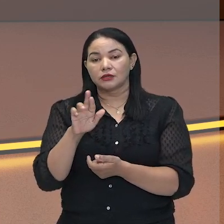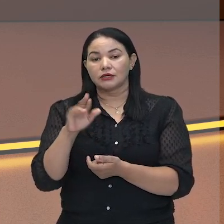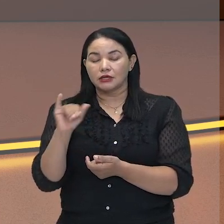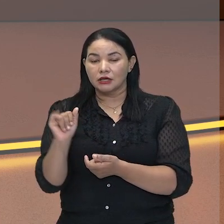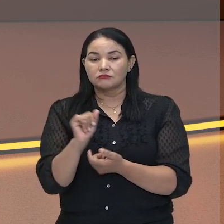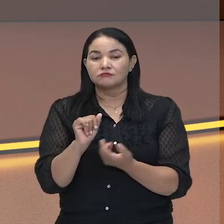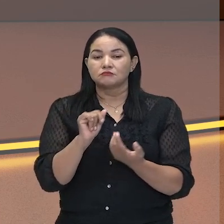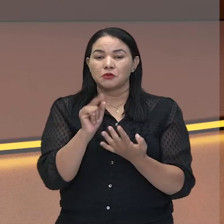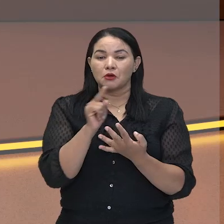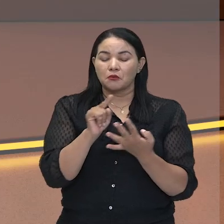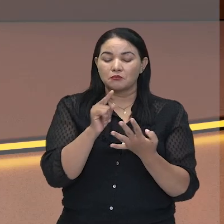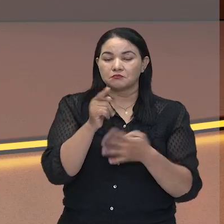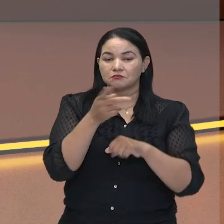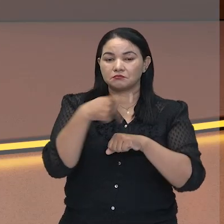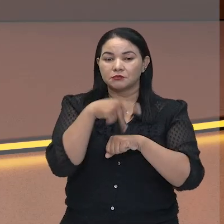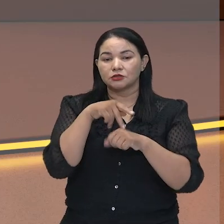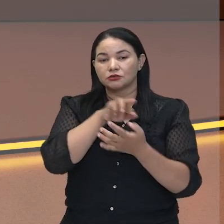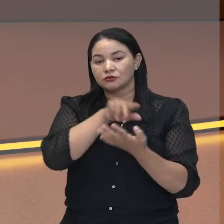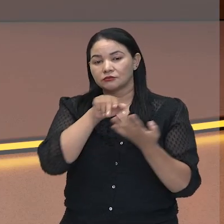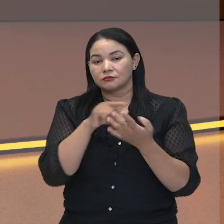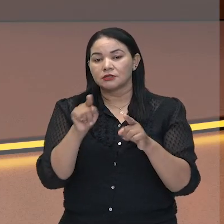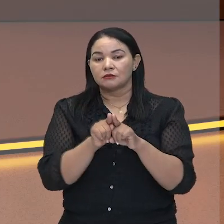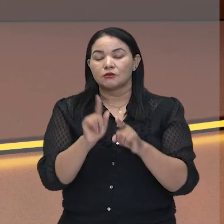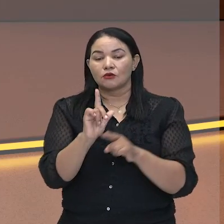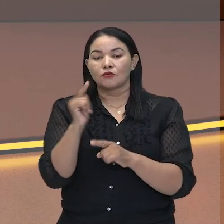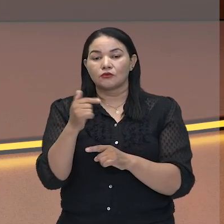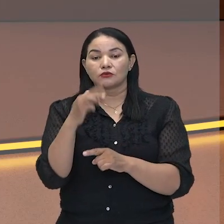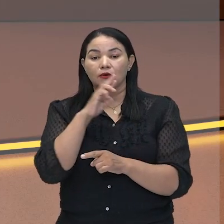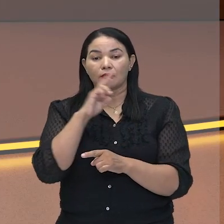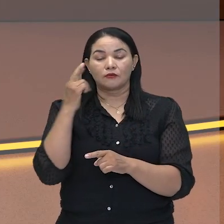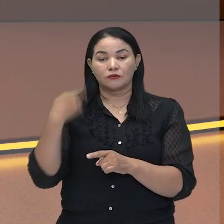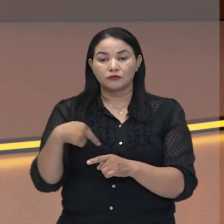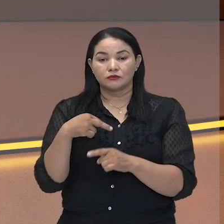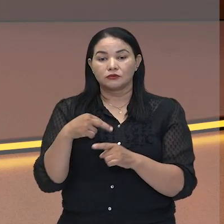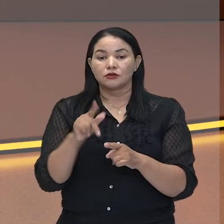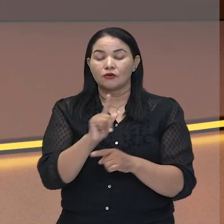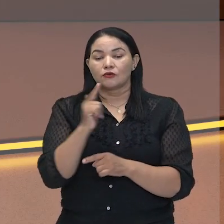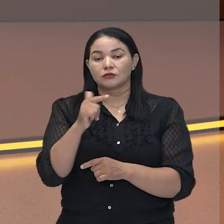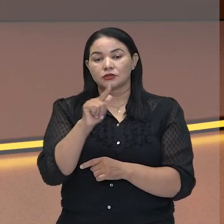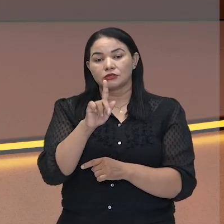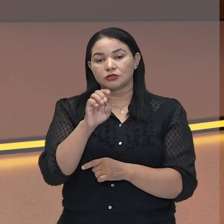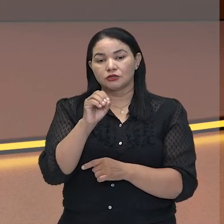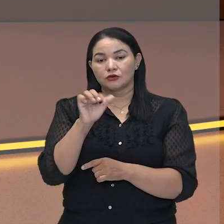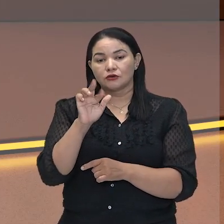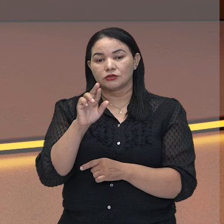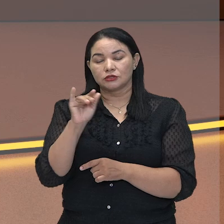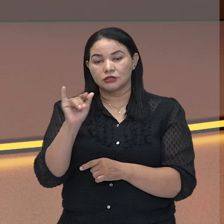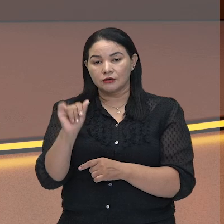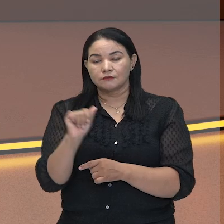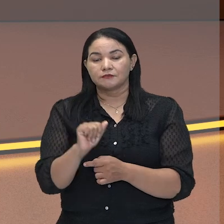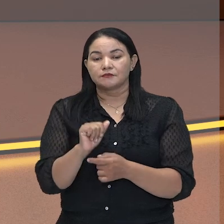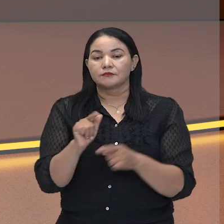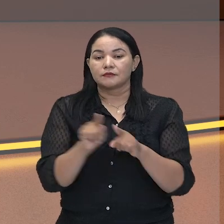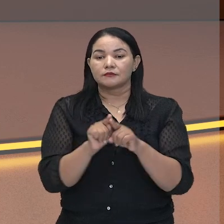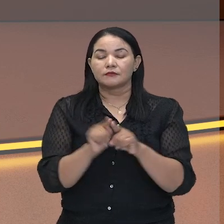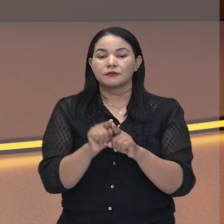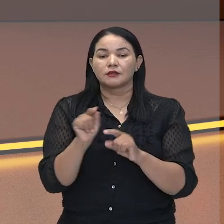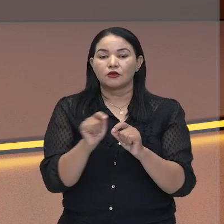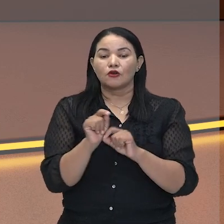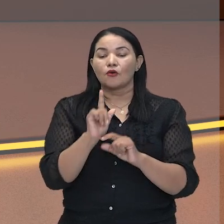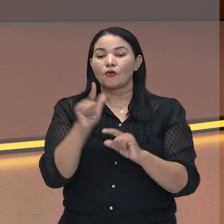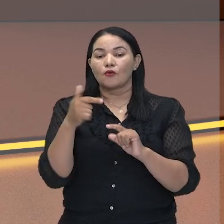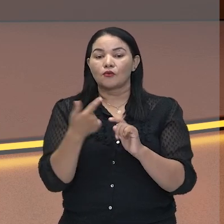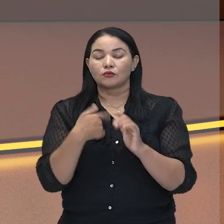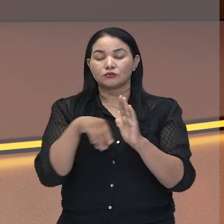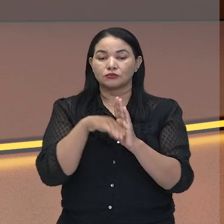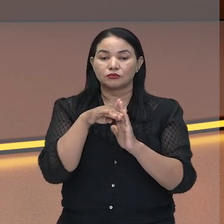Romênia. A gente também destaca a Rússia, a Geórgia, a Sérvia e o último país considerado de IDH